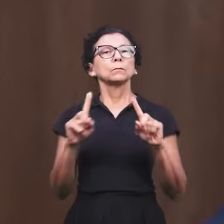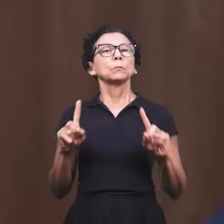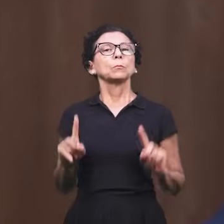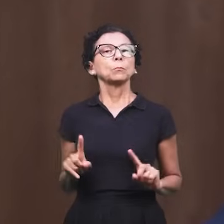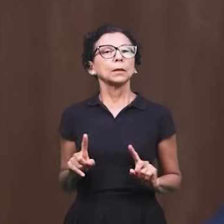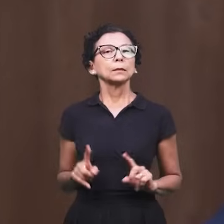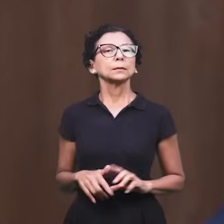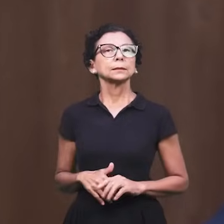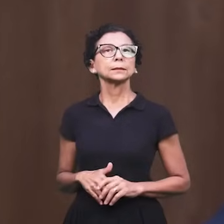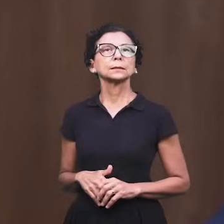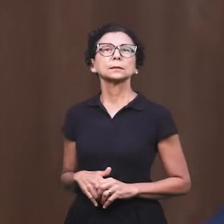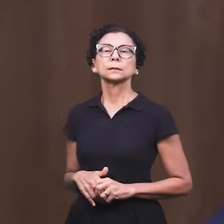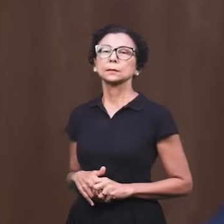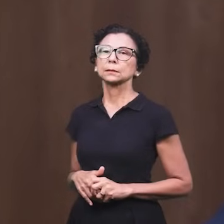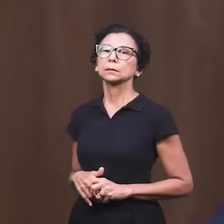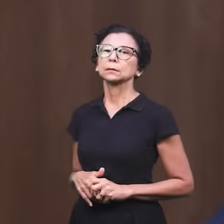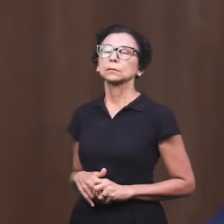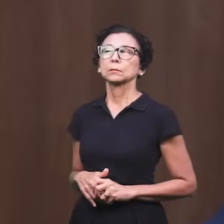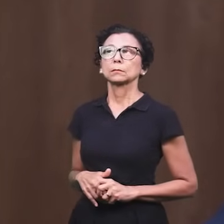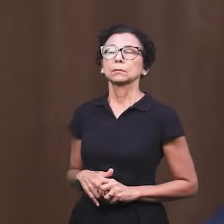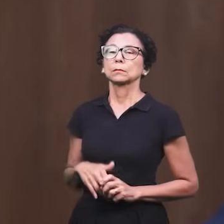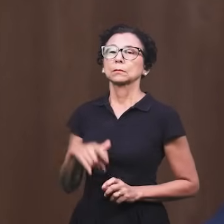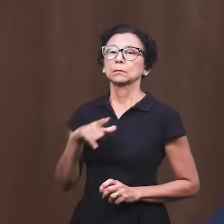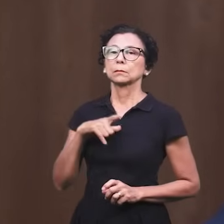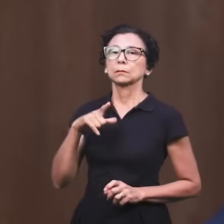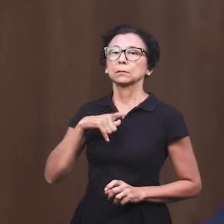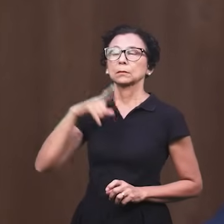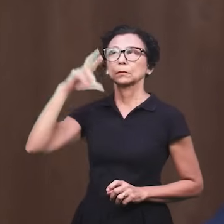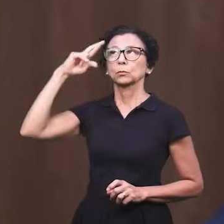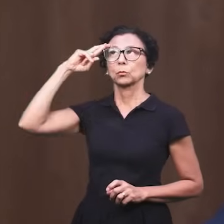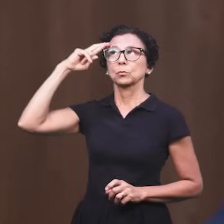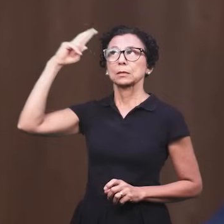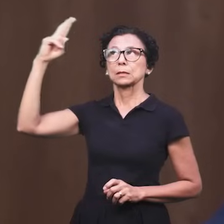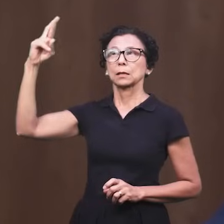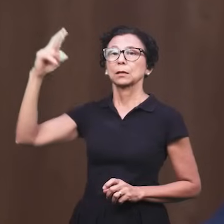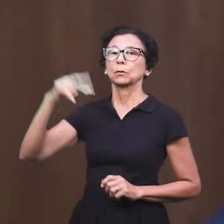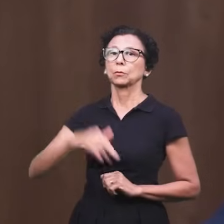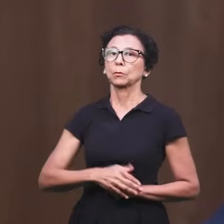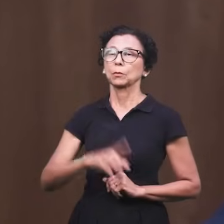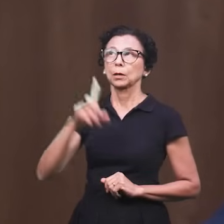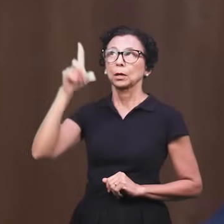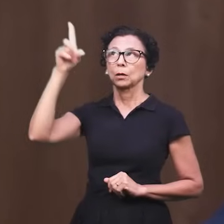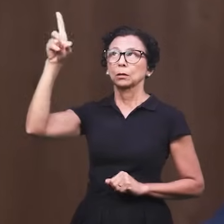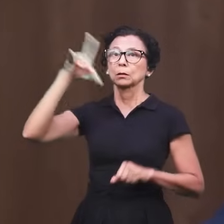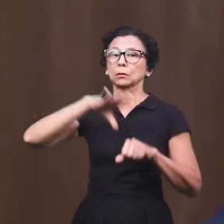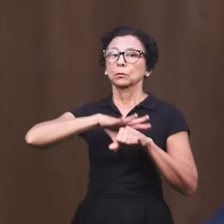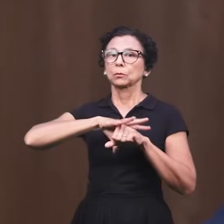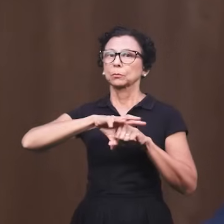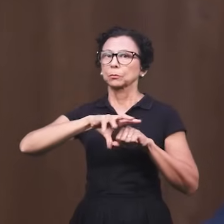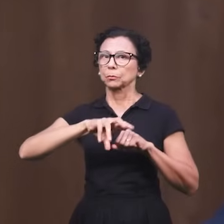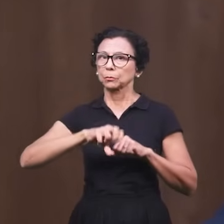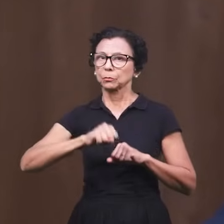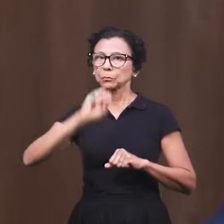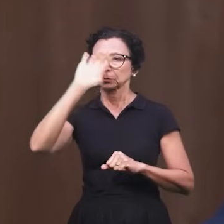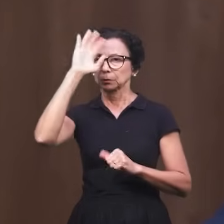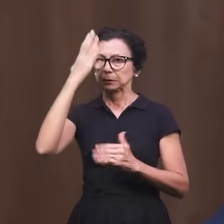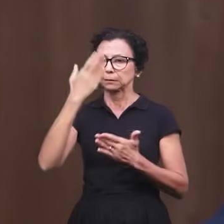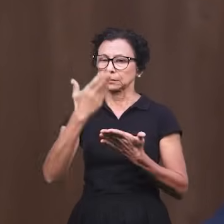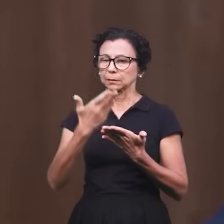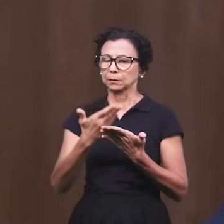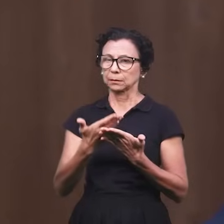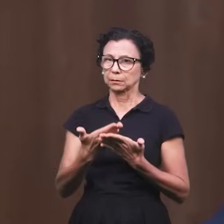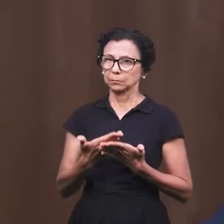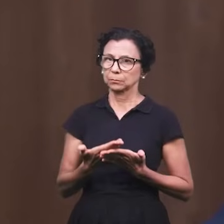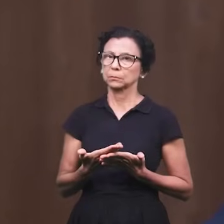Mas nós temos um Senhor, nós temos uma bênção, nós temos um Deus que cura, nós cremos